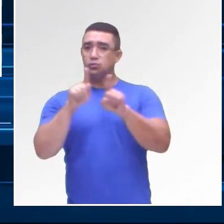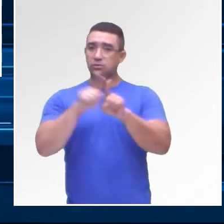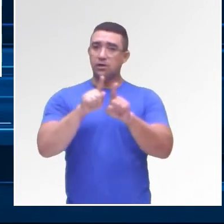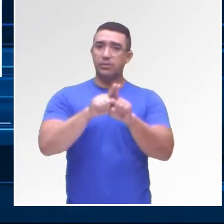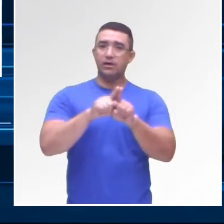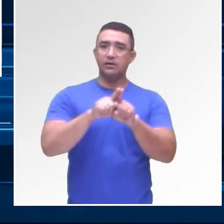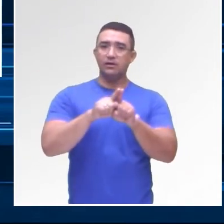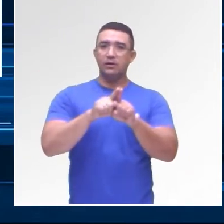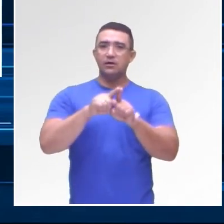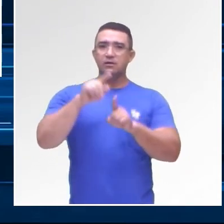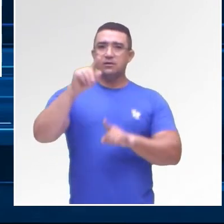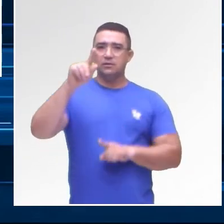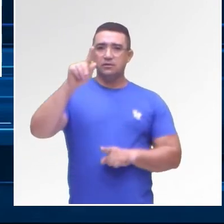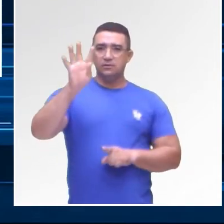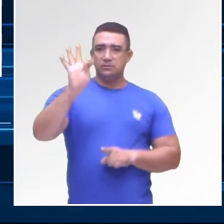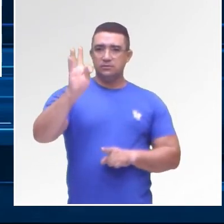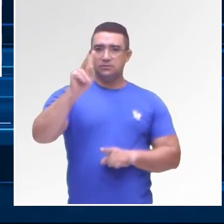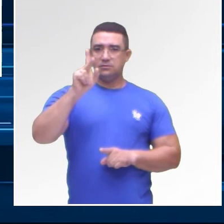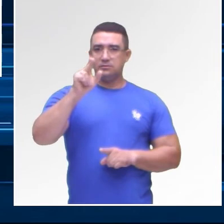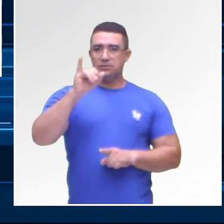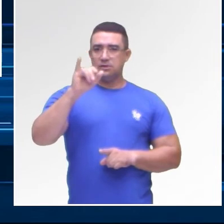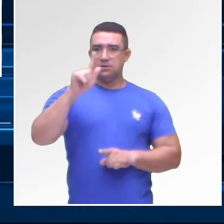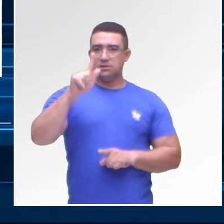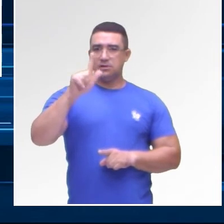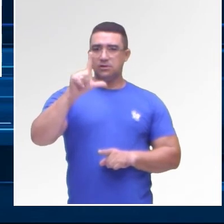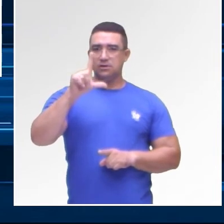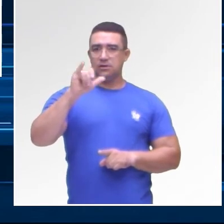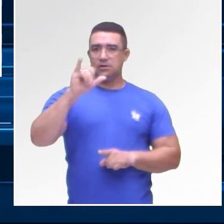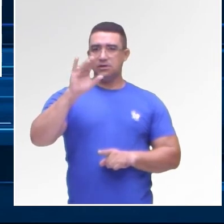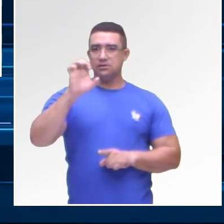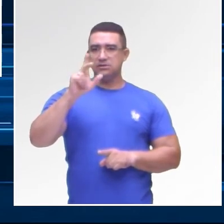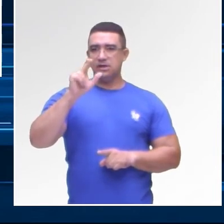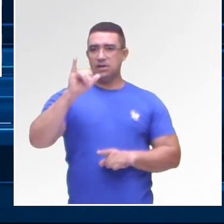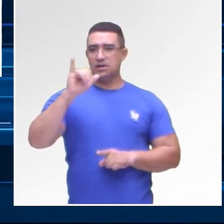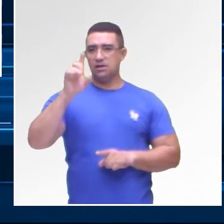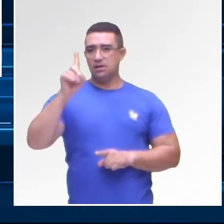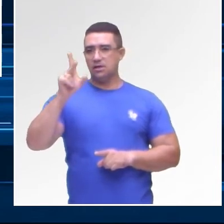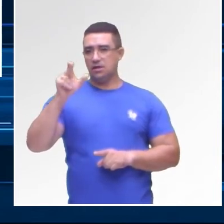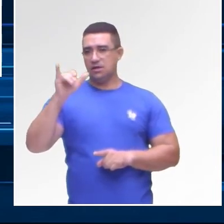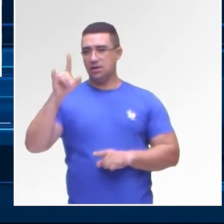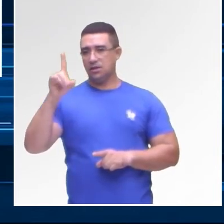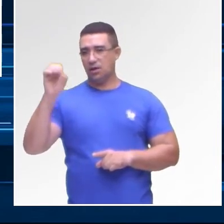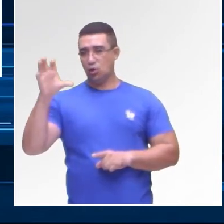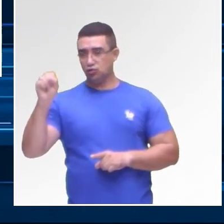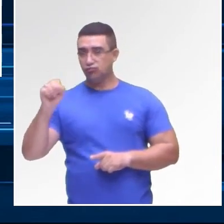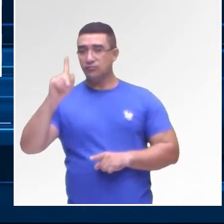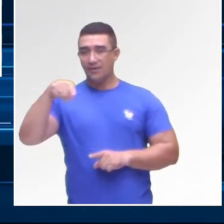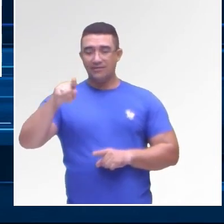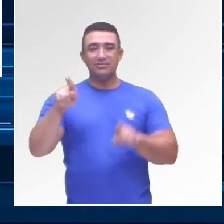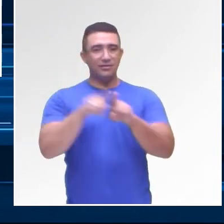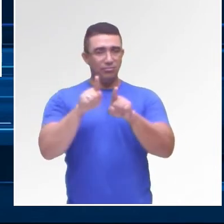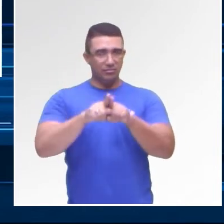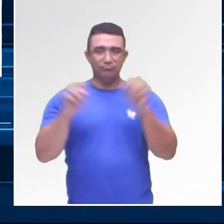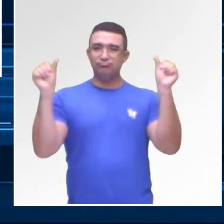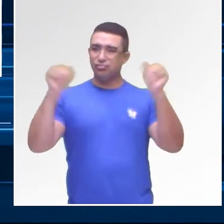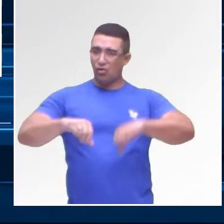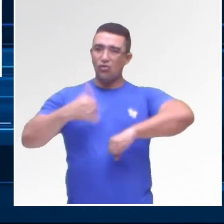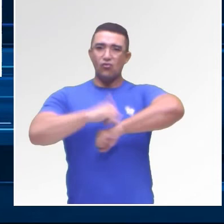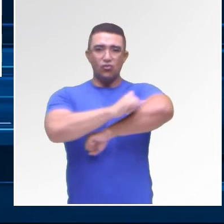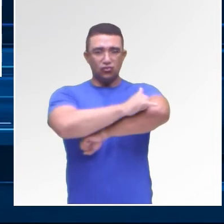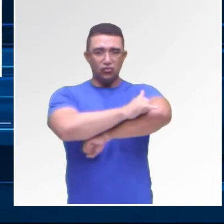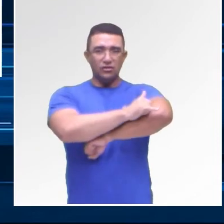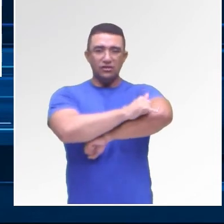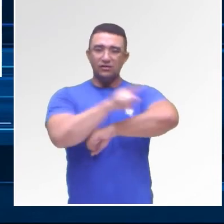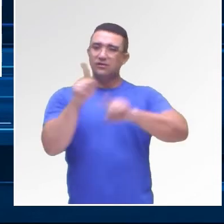nossa alimentação? Por quê? Porque essas gorduras, elas também atrapalham, elas afetam a